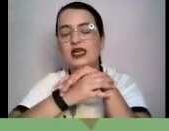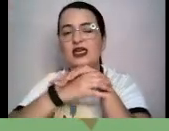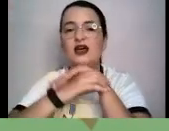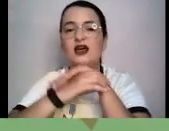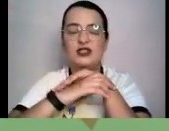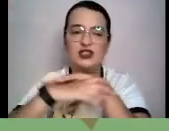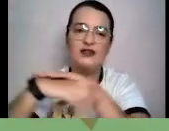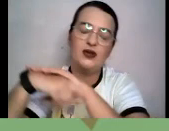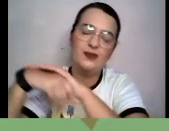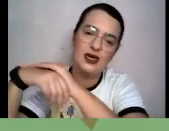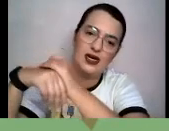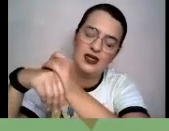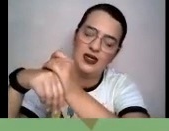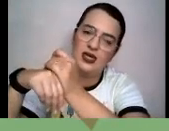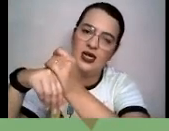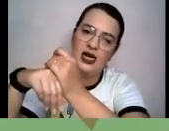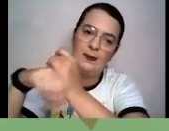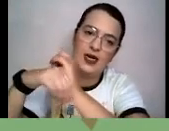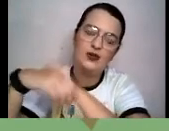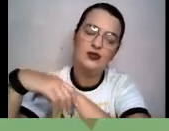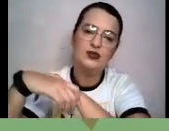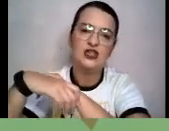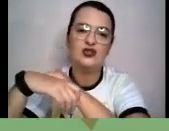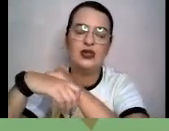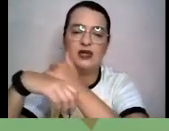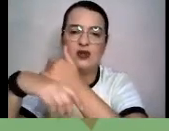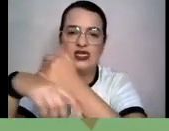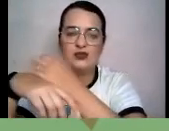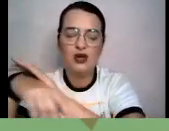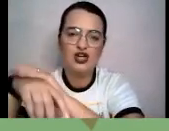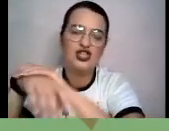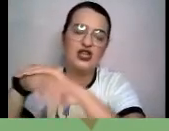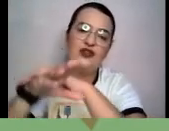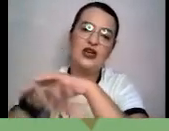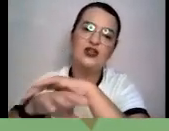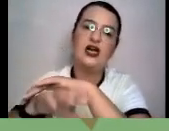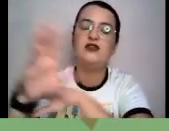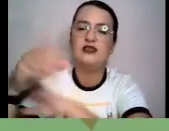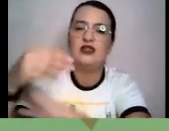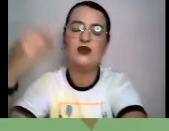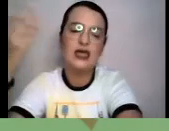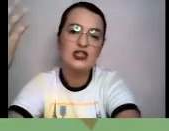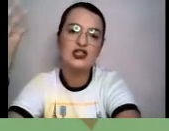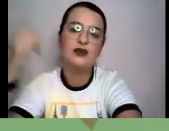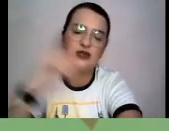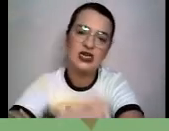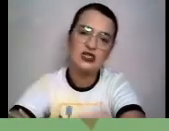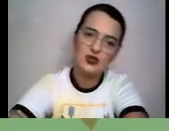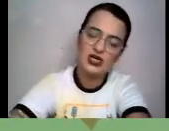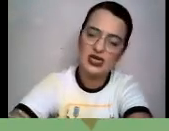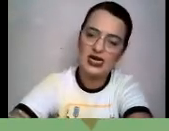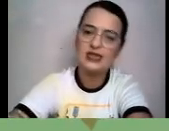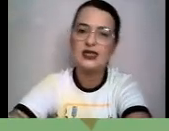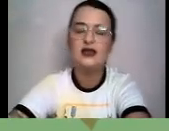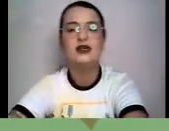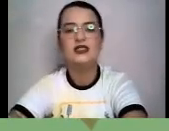sabem que vocês devem copiar a pergunta juntamente com a resposta, e no final da aula você vai ter uma questão para você